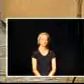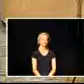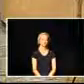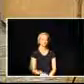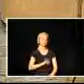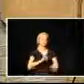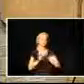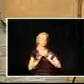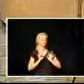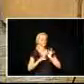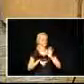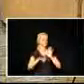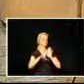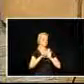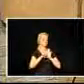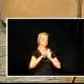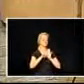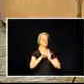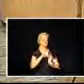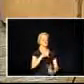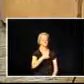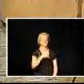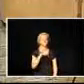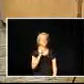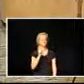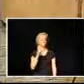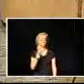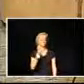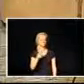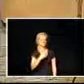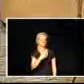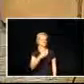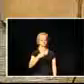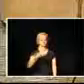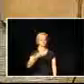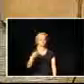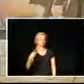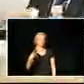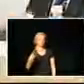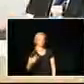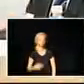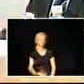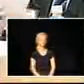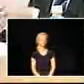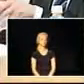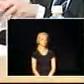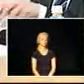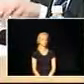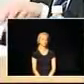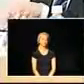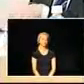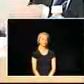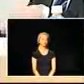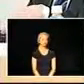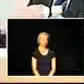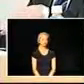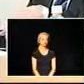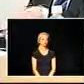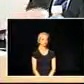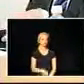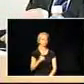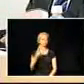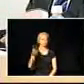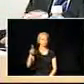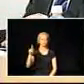Projeto de lei número 187/2012, denomina Centro de Especialidade Odontológica Dr. José Pedro